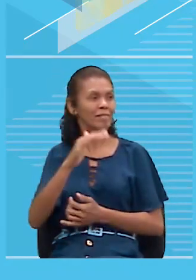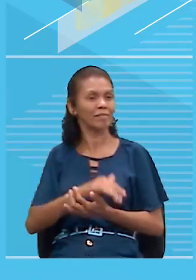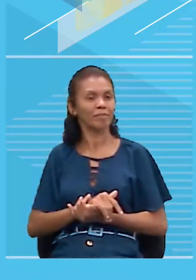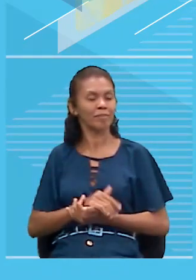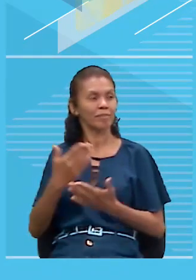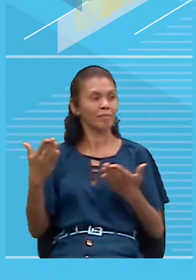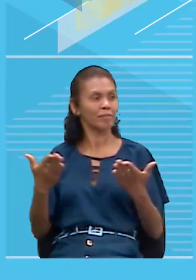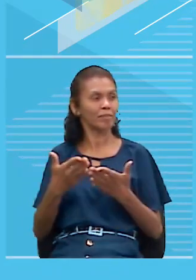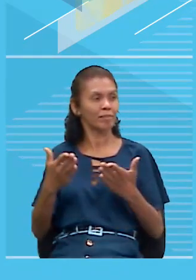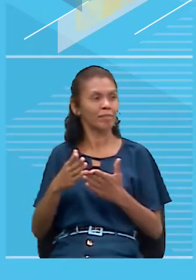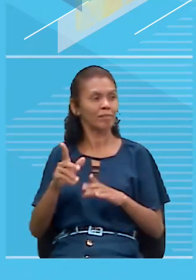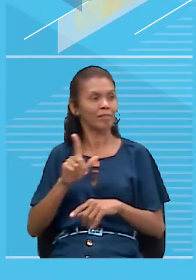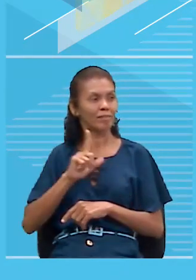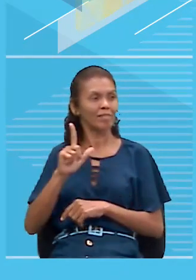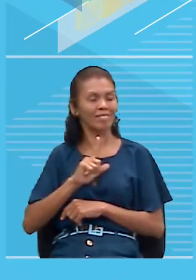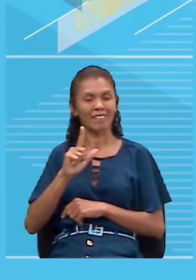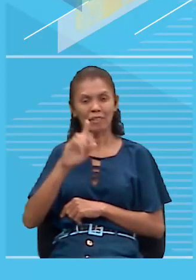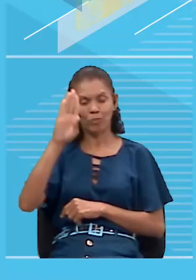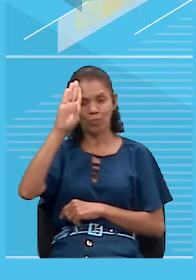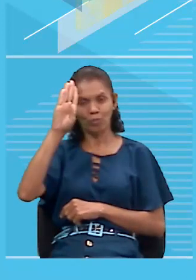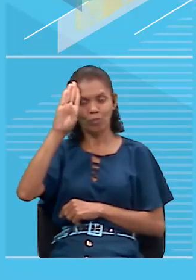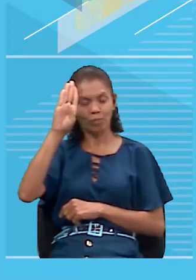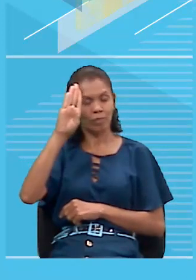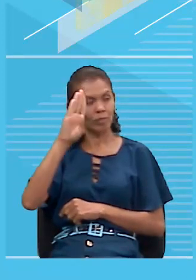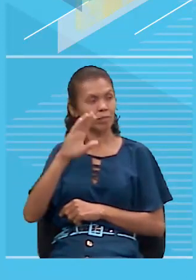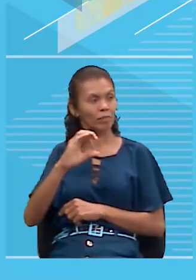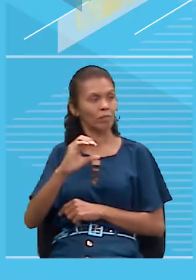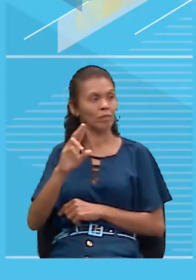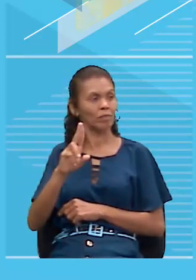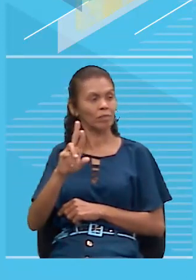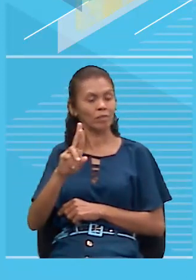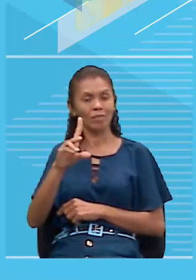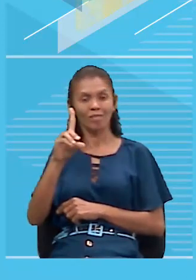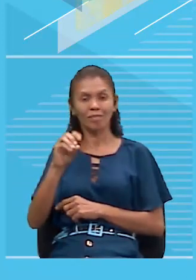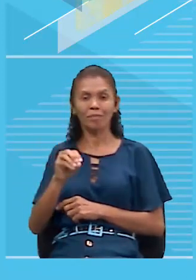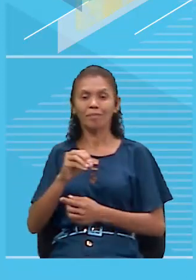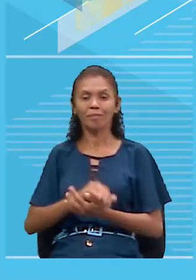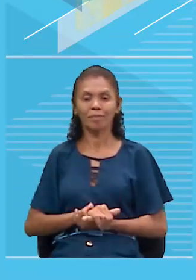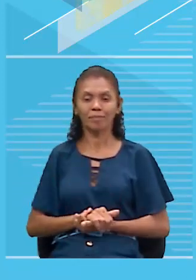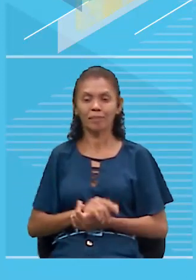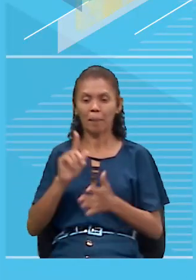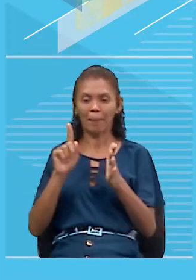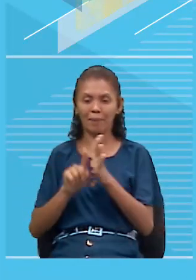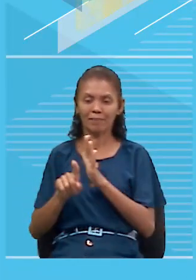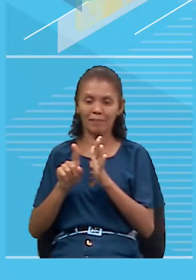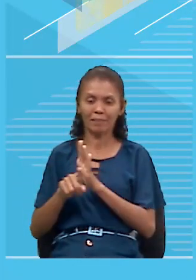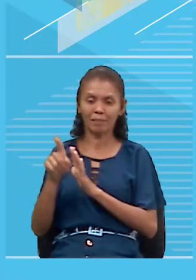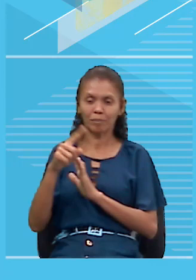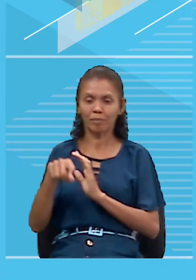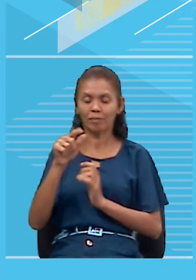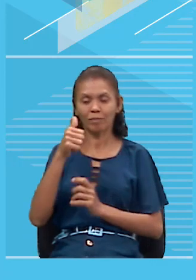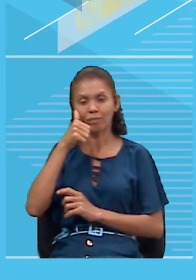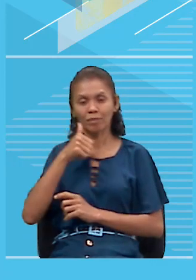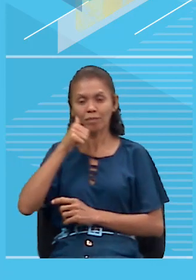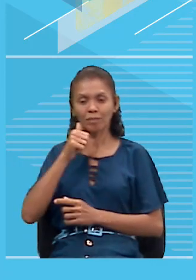hoje já tem um exército curto ao exército curto aí ó meninas meninas que estão assistindo aula